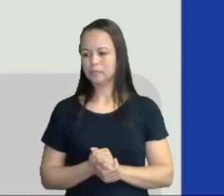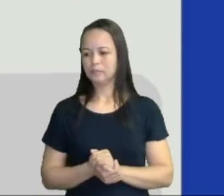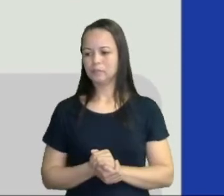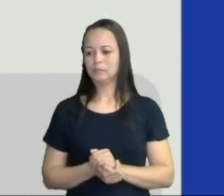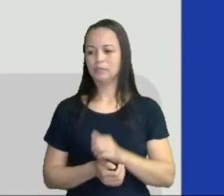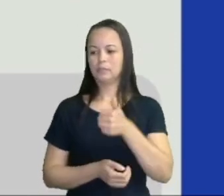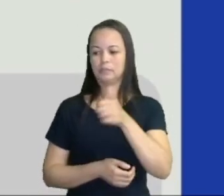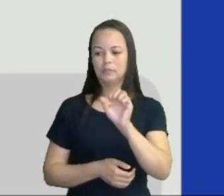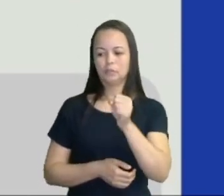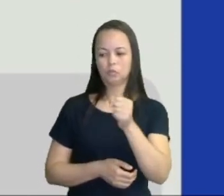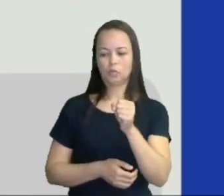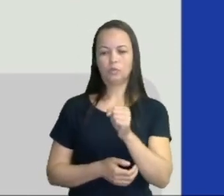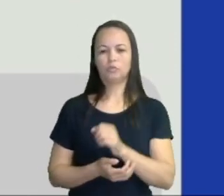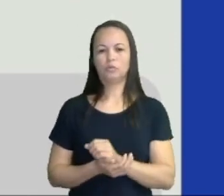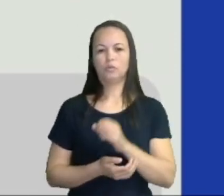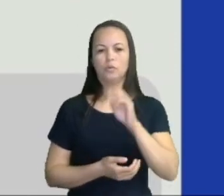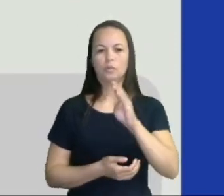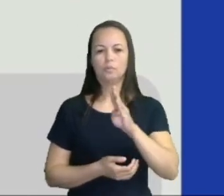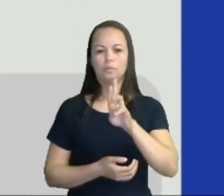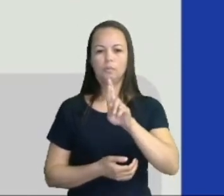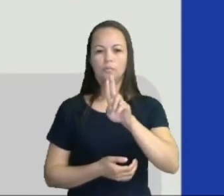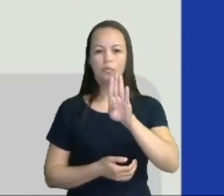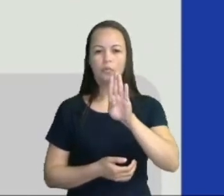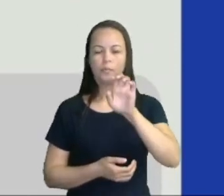Napoleão naquilo que seria sua